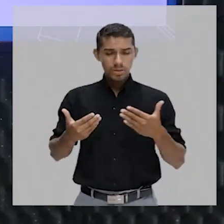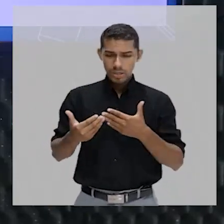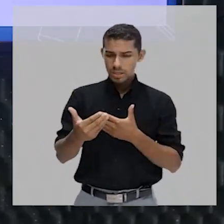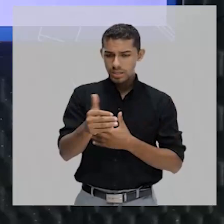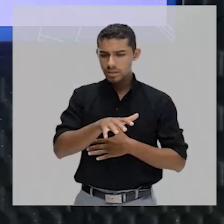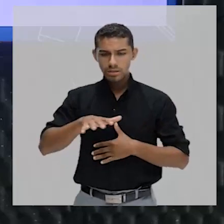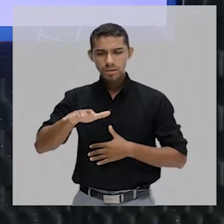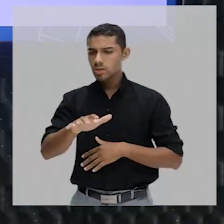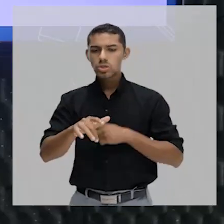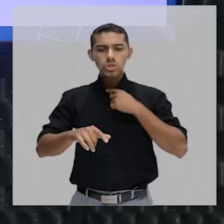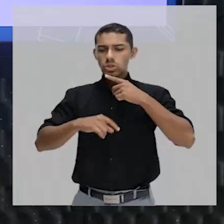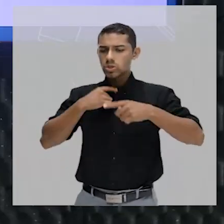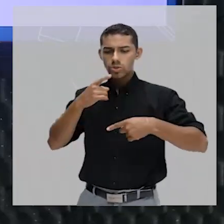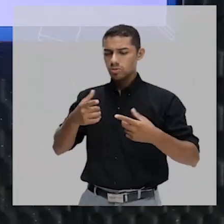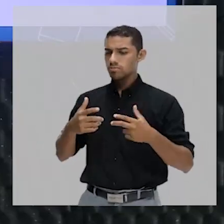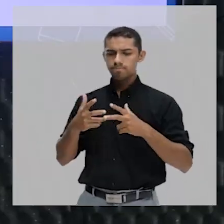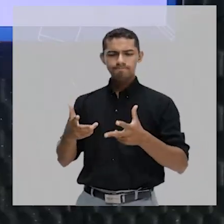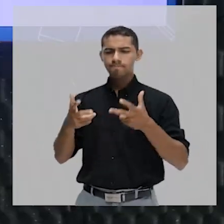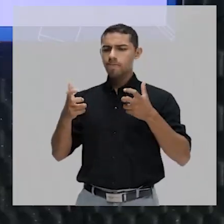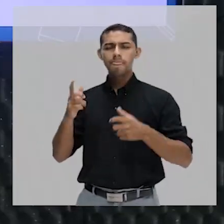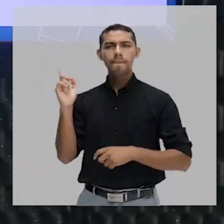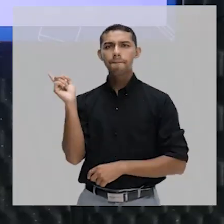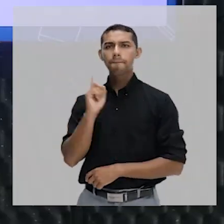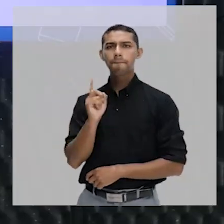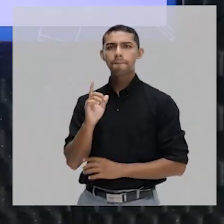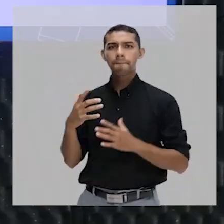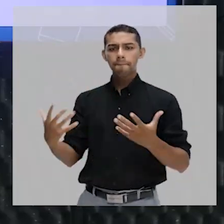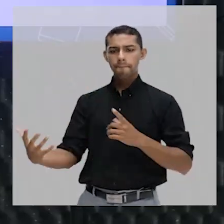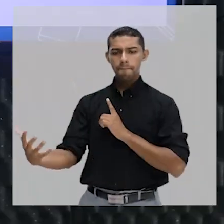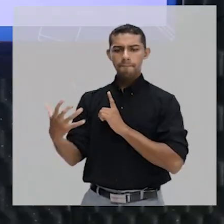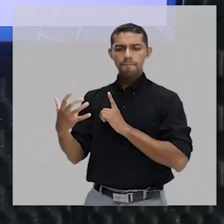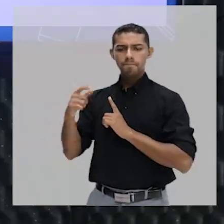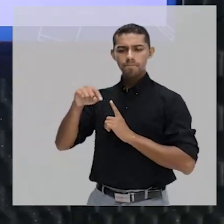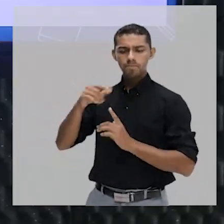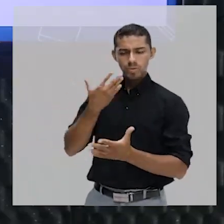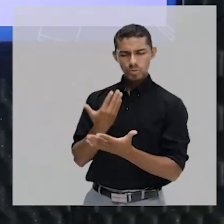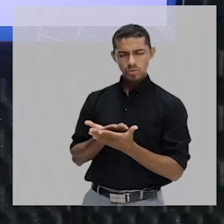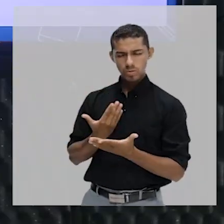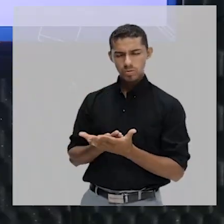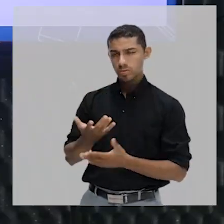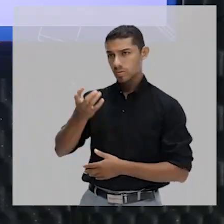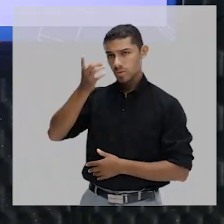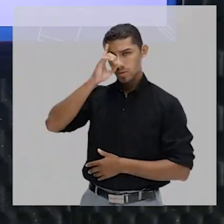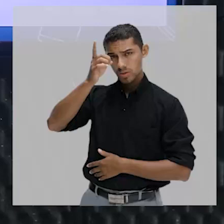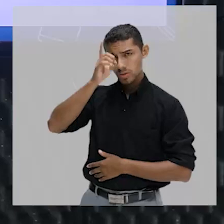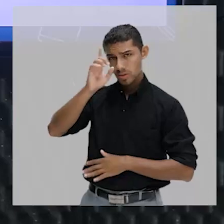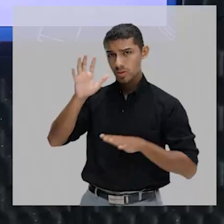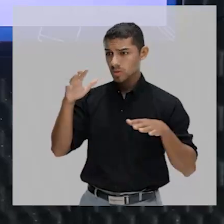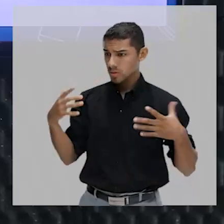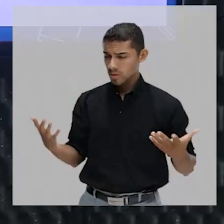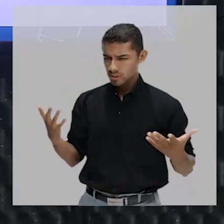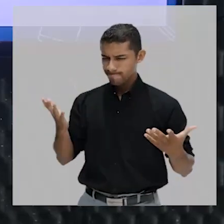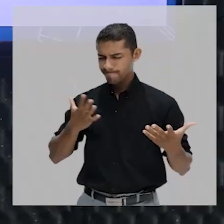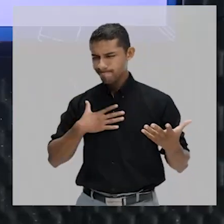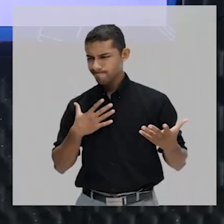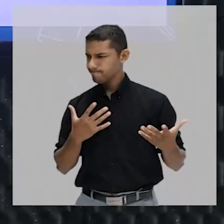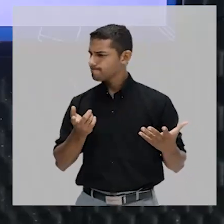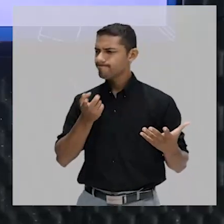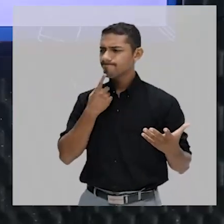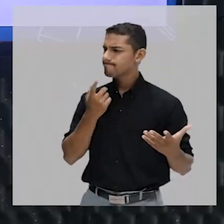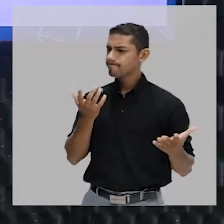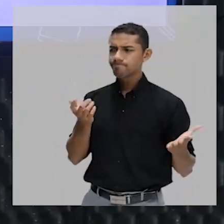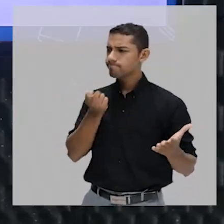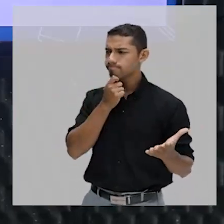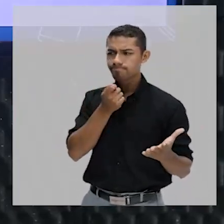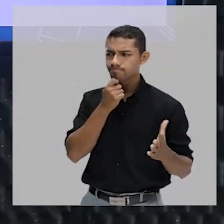que tu não consegue perceber a real influência daquilo que tu está estudando no teu cotidiano, aquilo começa a se tornar, né,